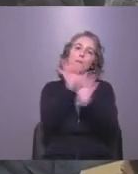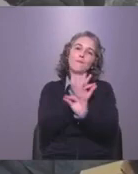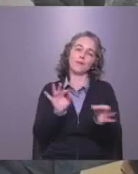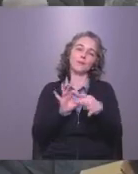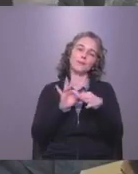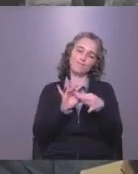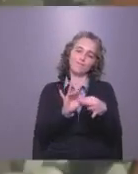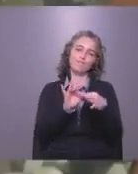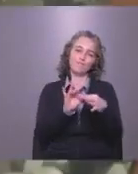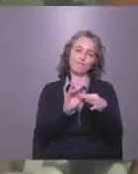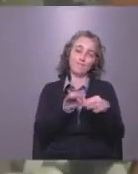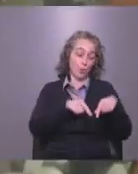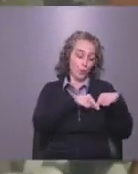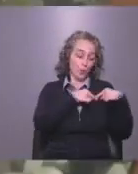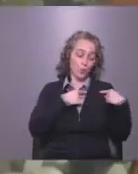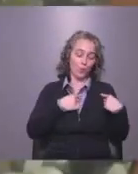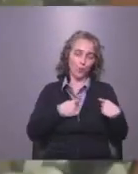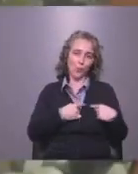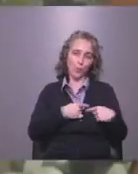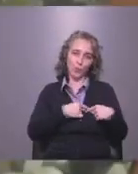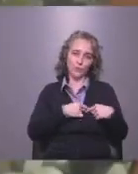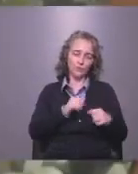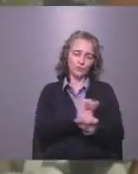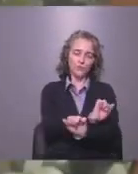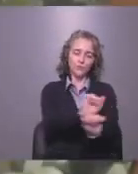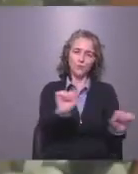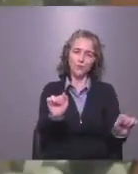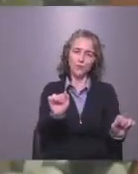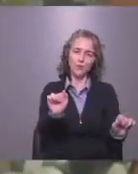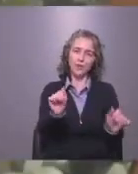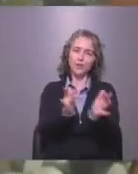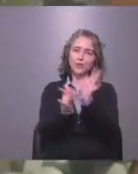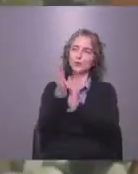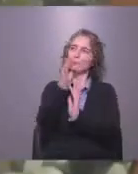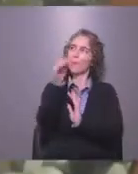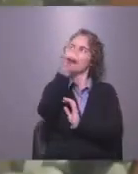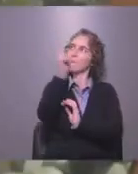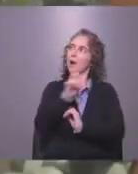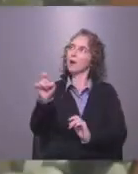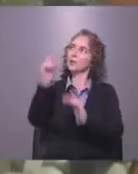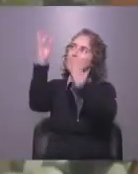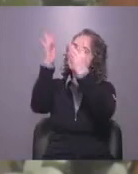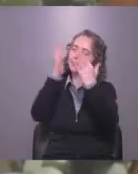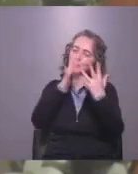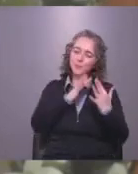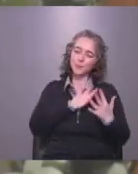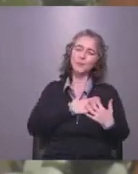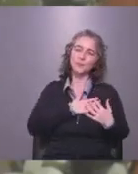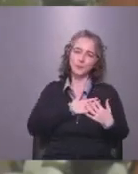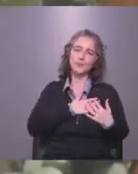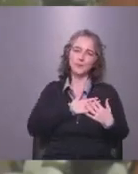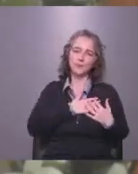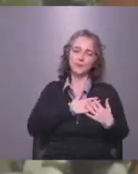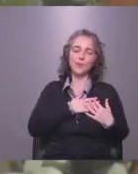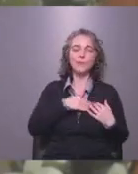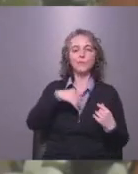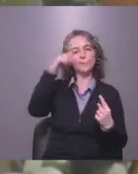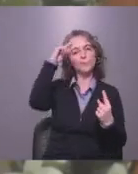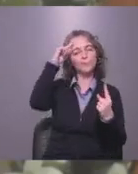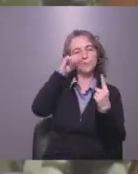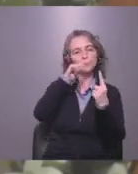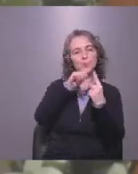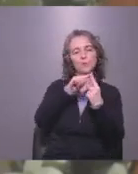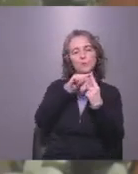Reina em vossos corações a paz de Cristo, à qual fostes chamados para formar um